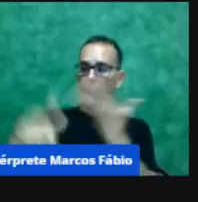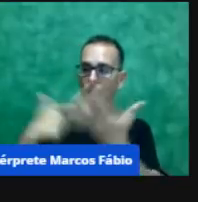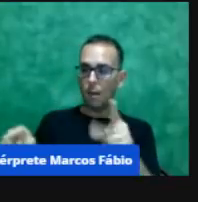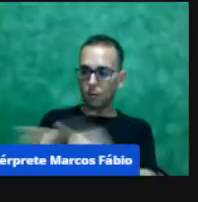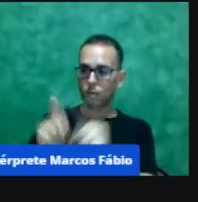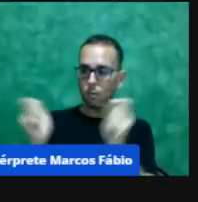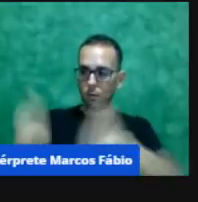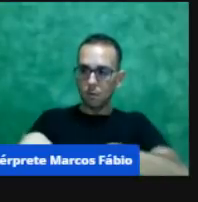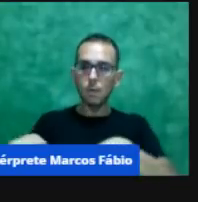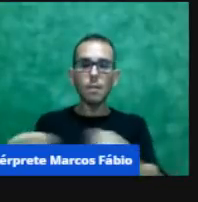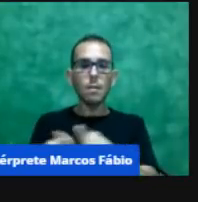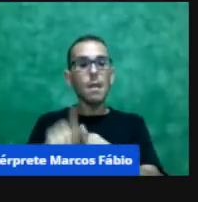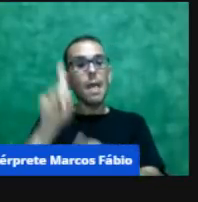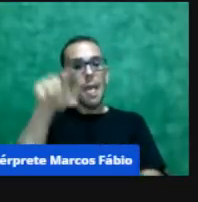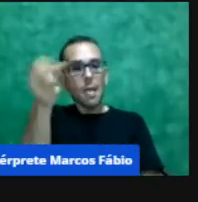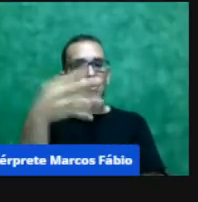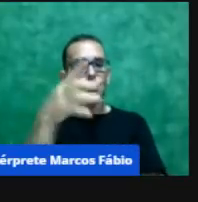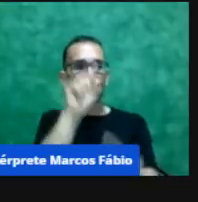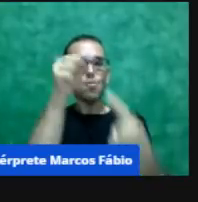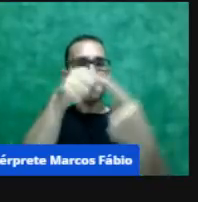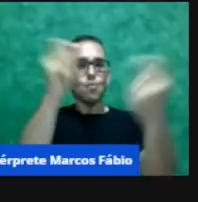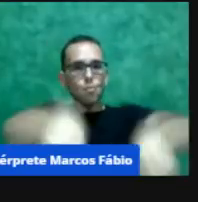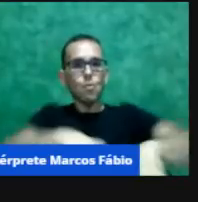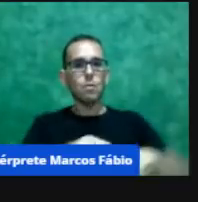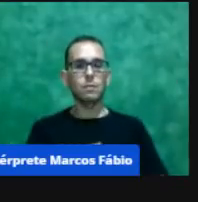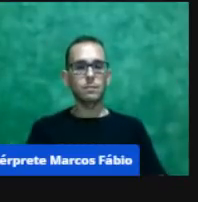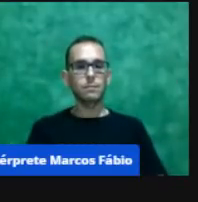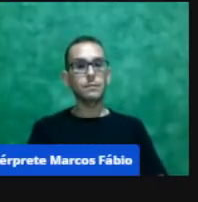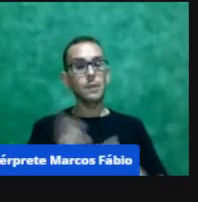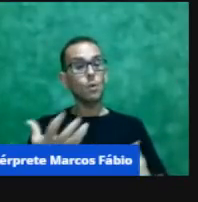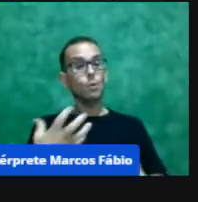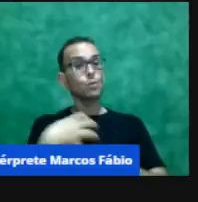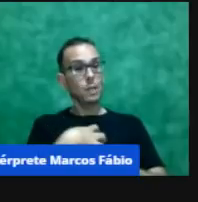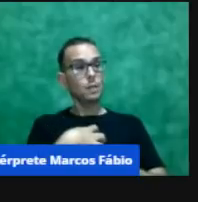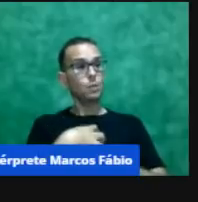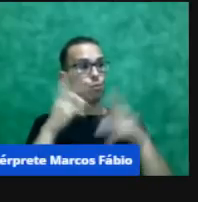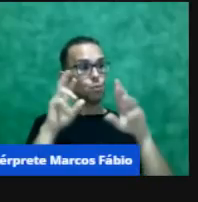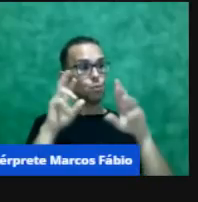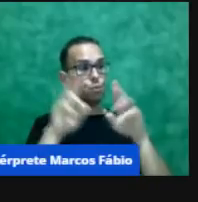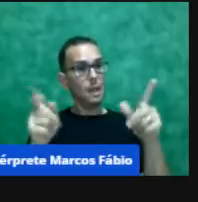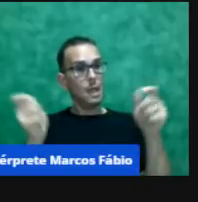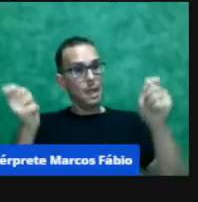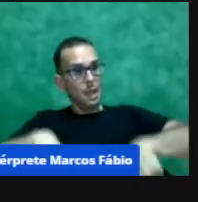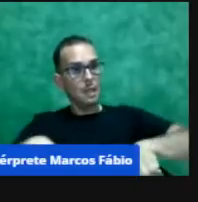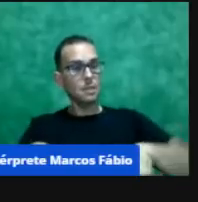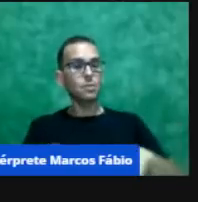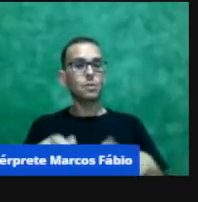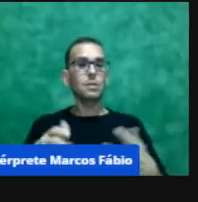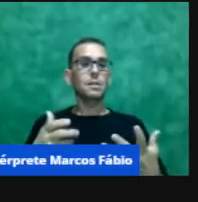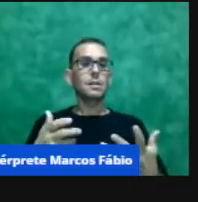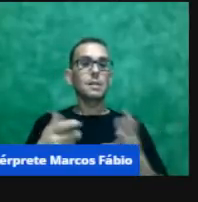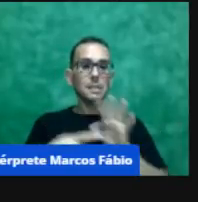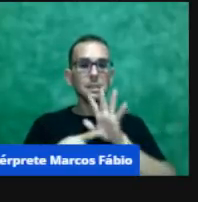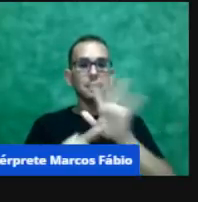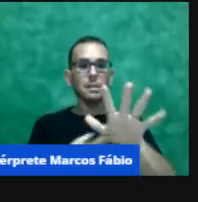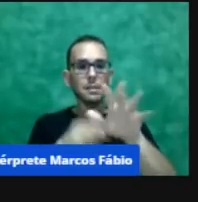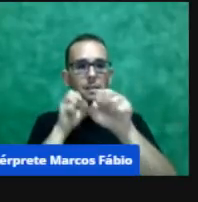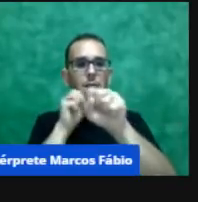evidentemente, e é uma inovação, com certeza. É uma forma diferente de